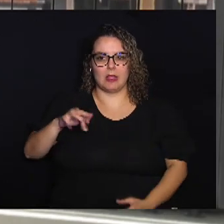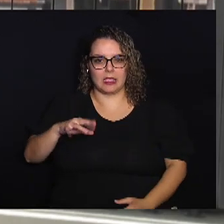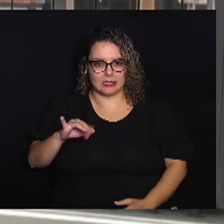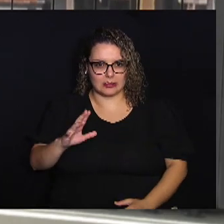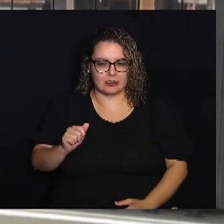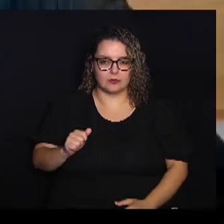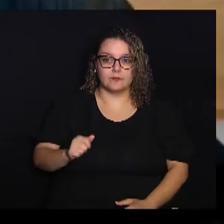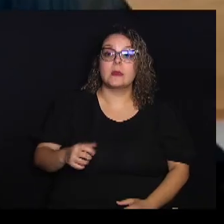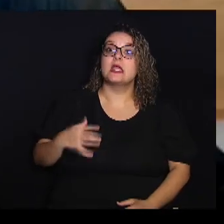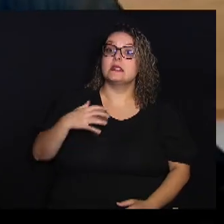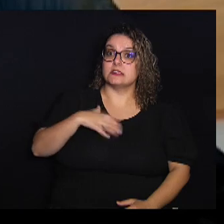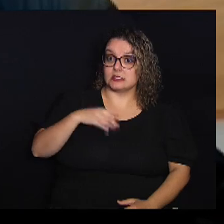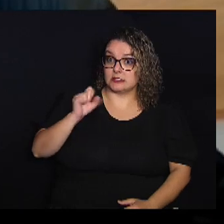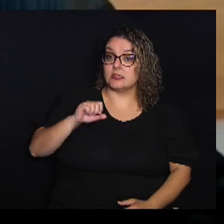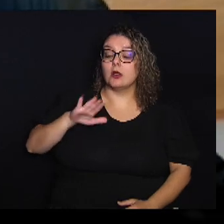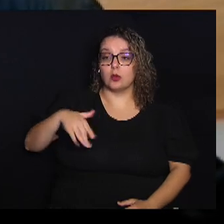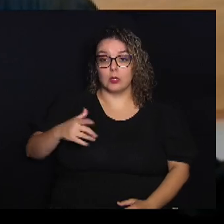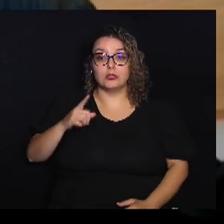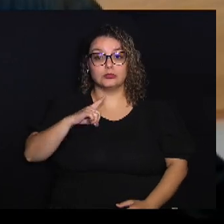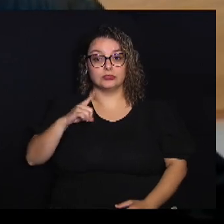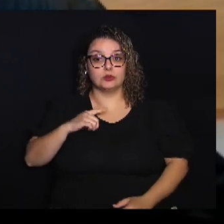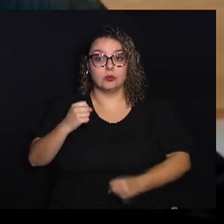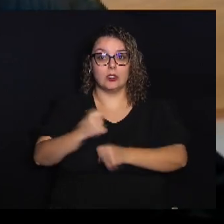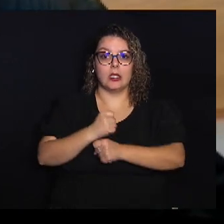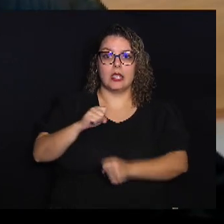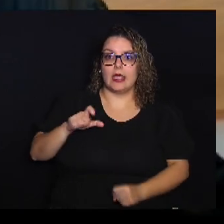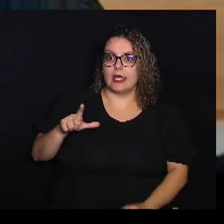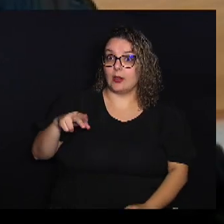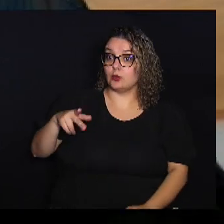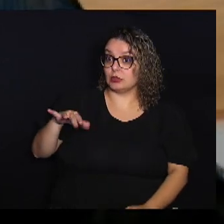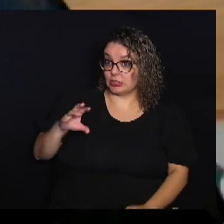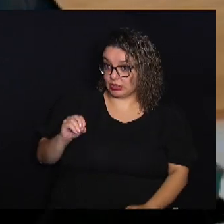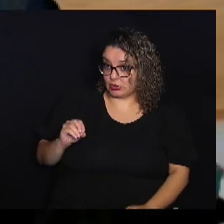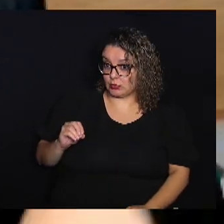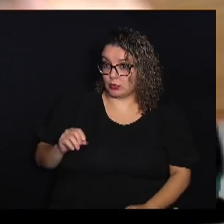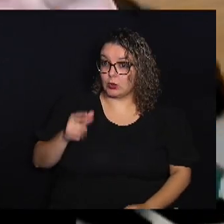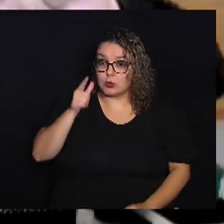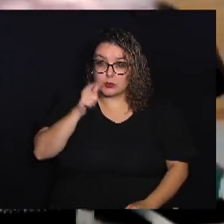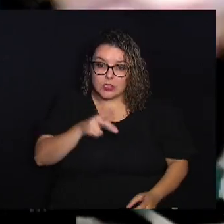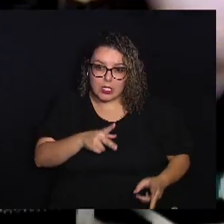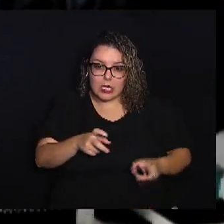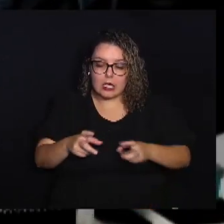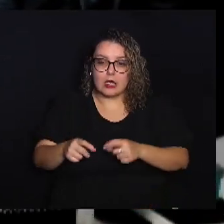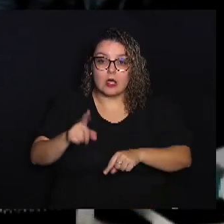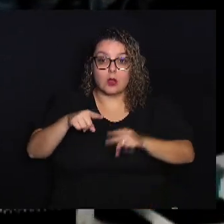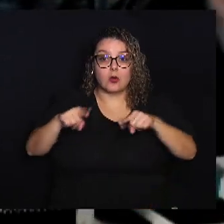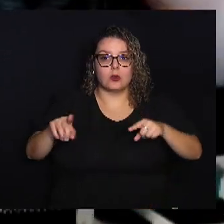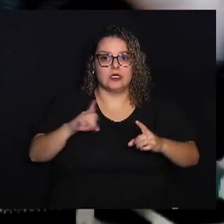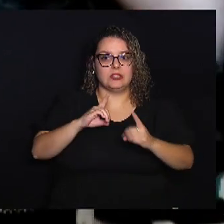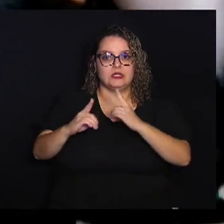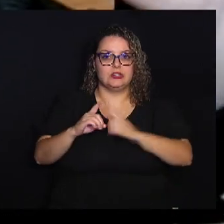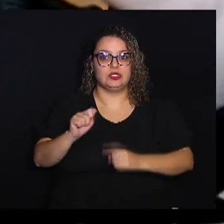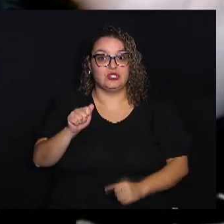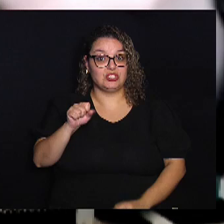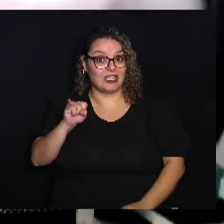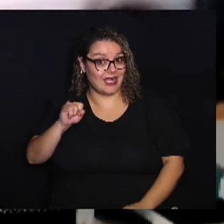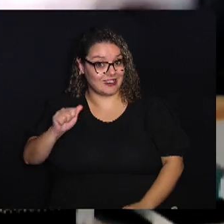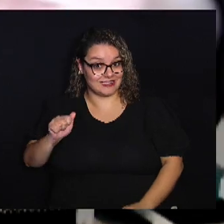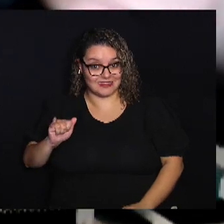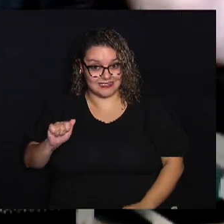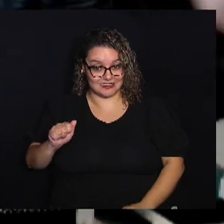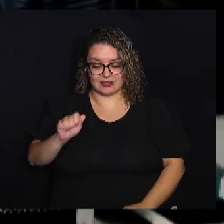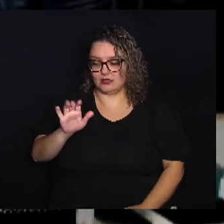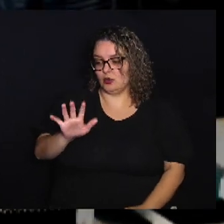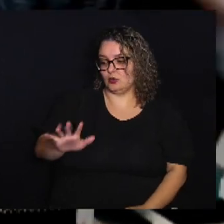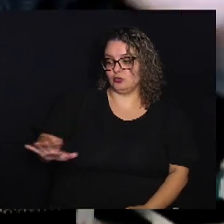Por exemplo, quando nós temos anos de El Niño, a gente consegue perceber que altera até a dinâmica da Ásia. Em anos de El Niño,